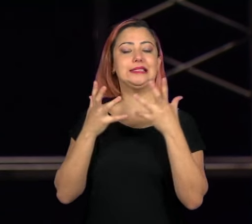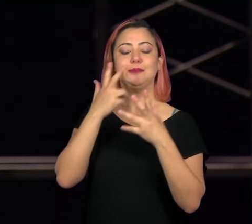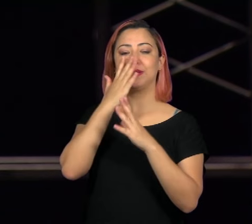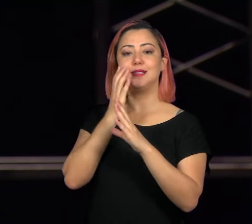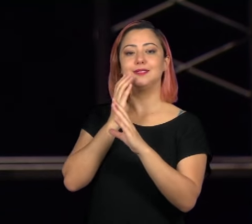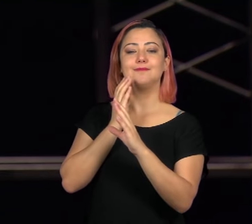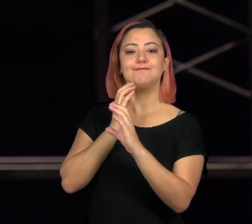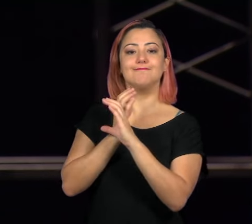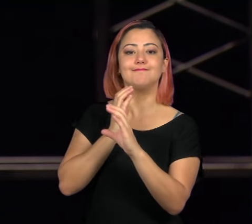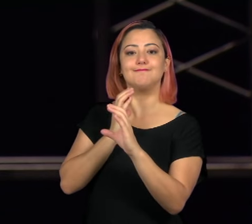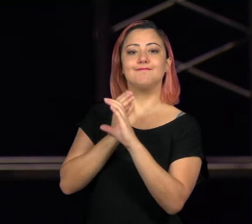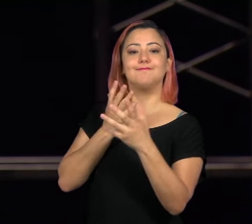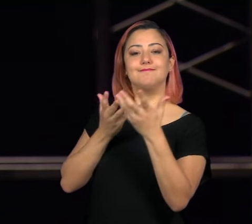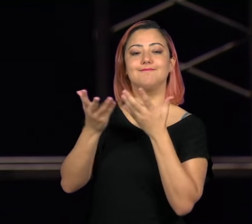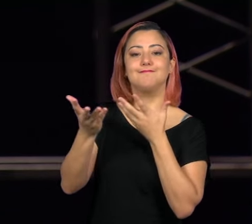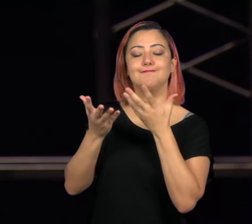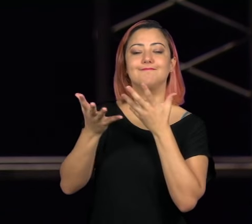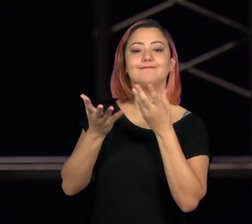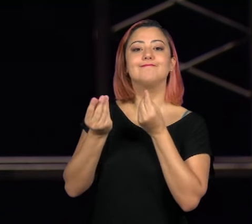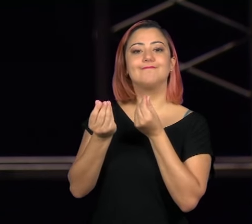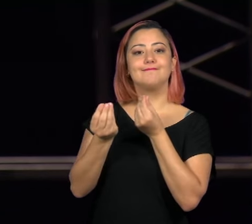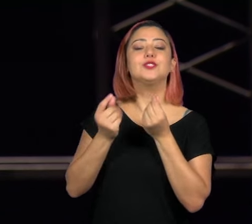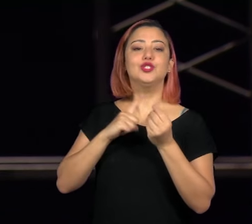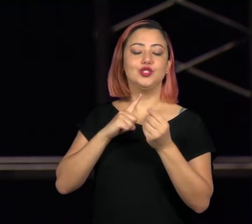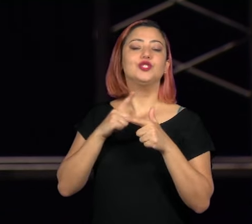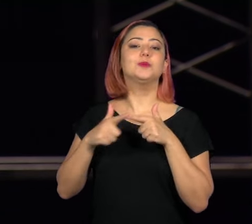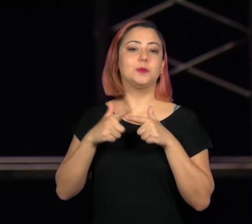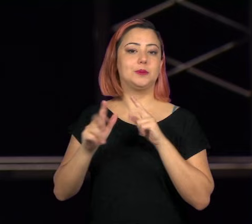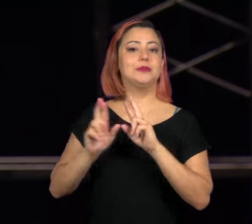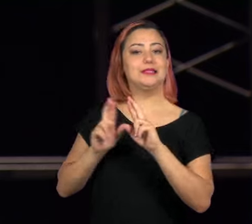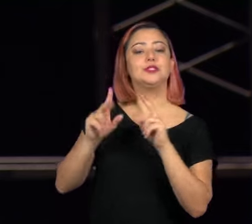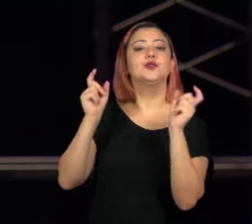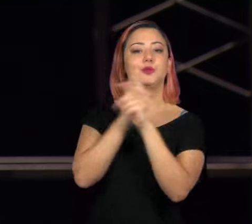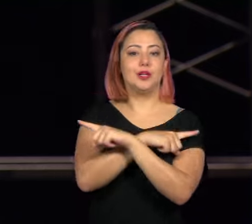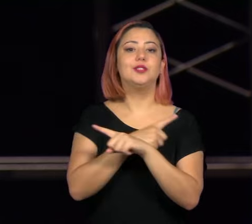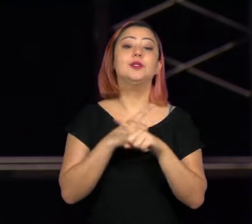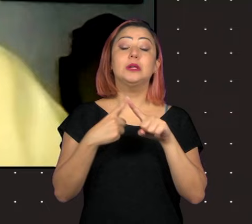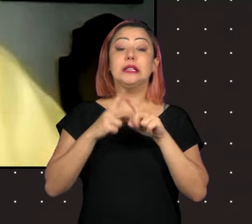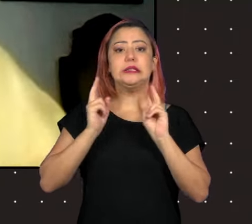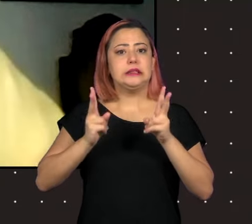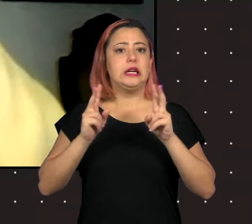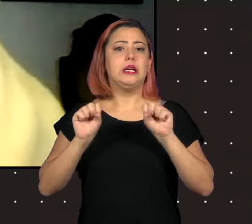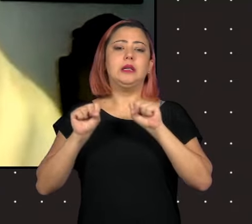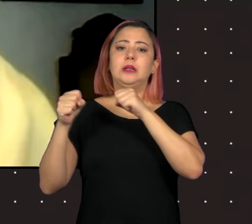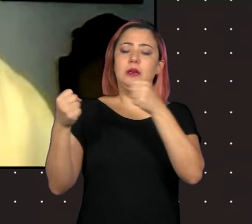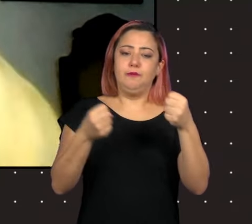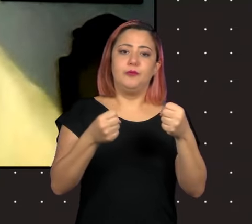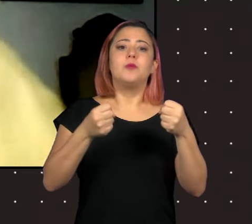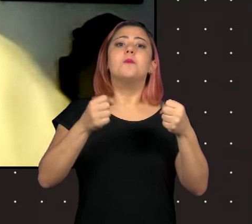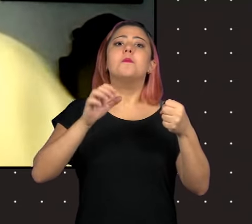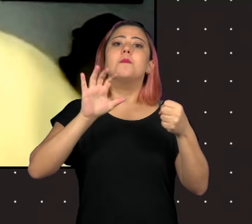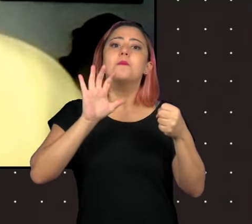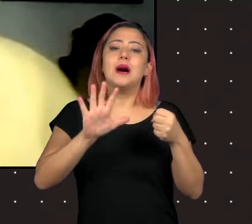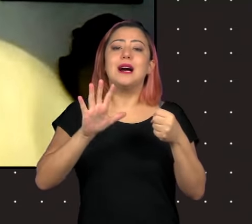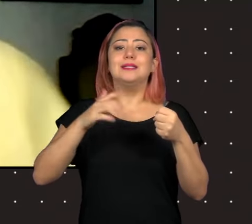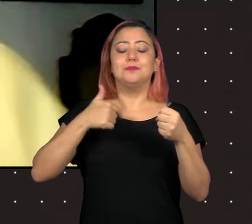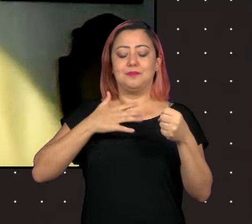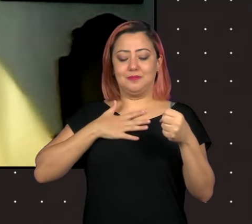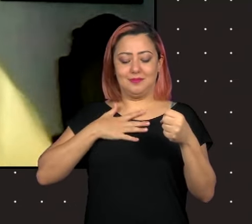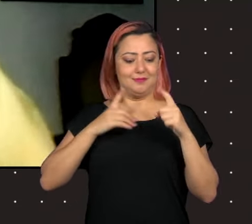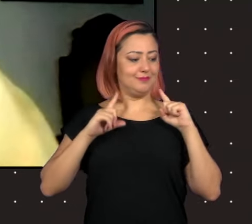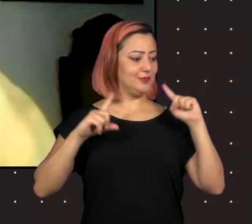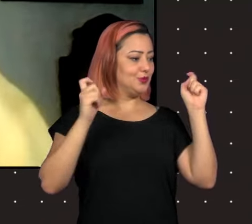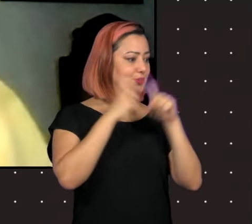pai era a fonte desse meu sabor, vamos dizer assim, não é? Dessa minha dificuldade.